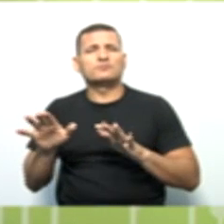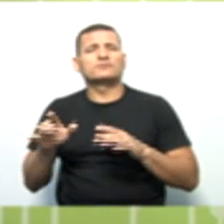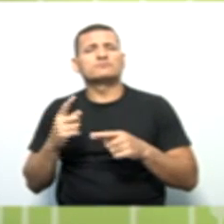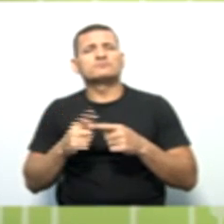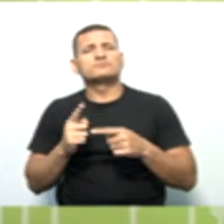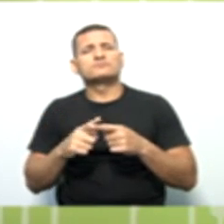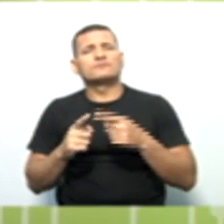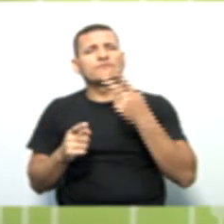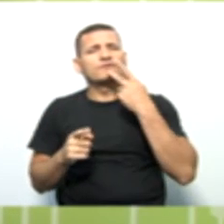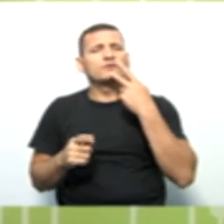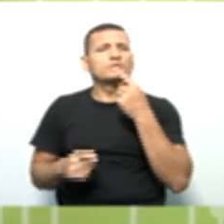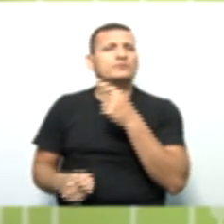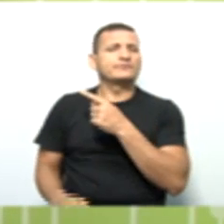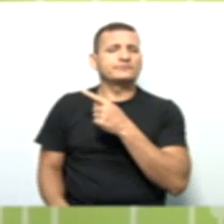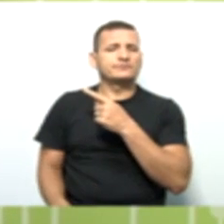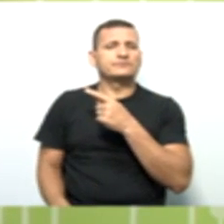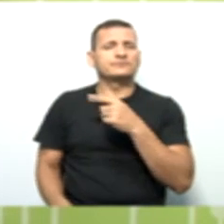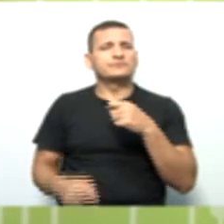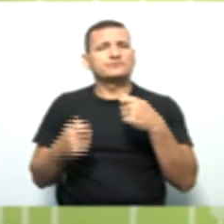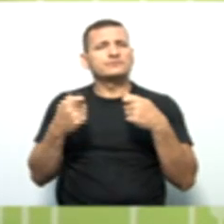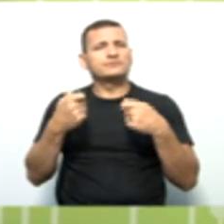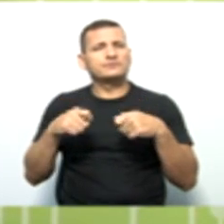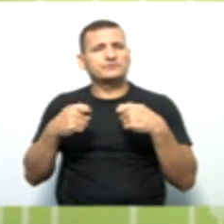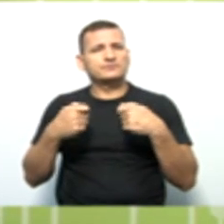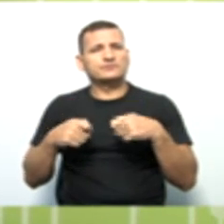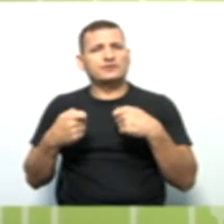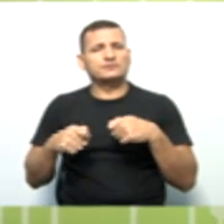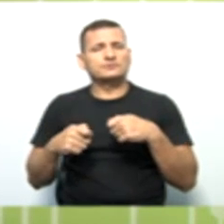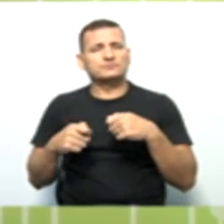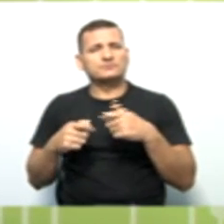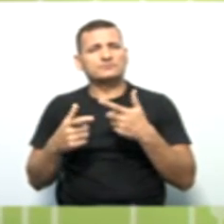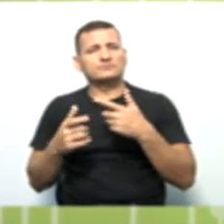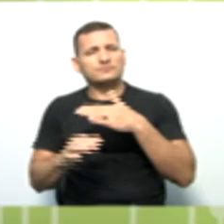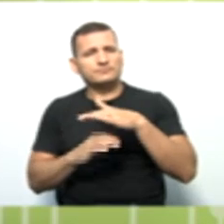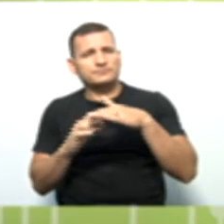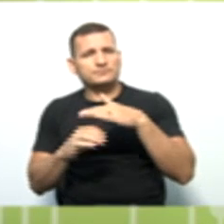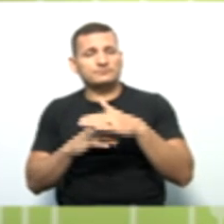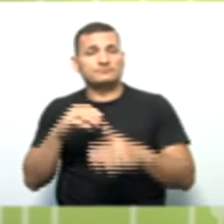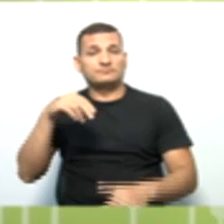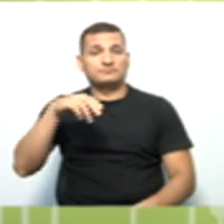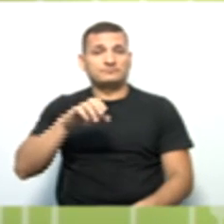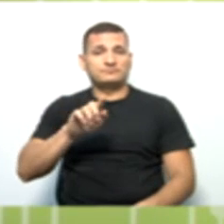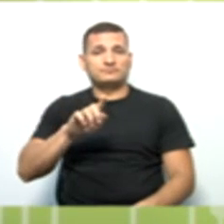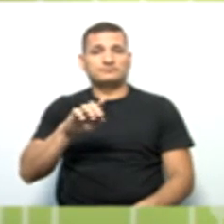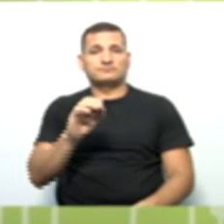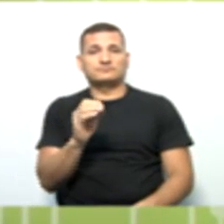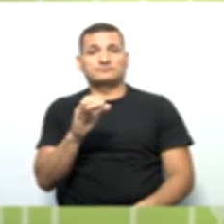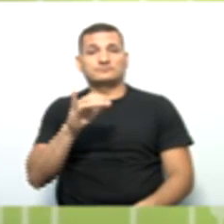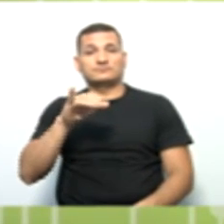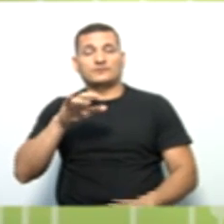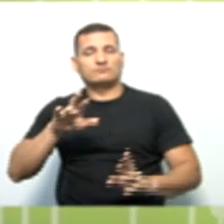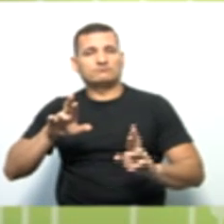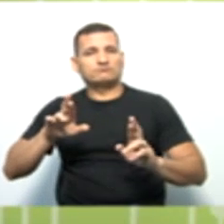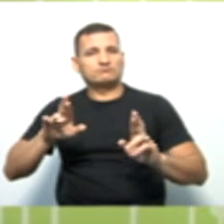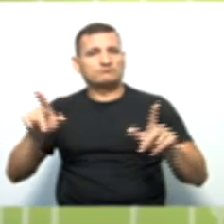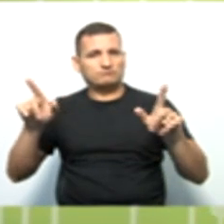ali em necessidades do negócio? Gente, duas coisas distintas, tá? Que a gente tem que saber